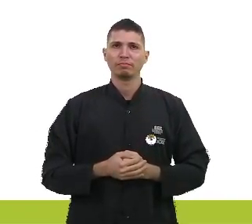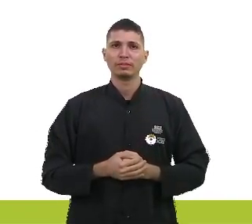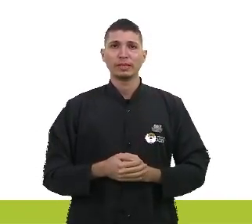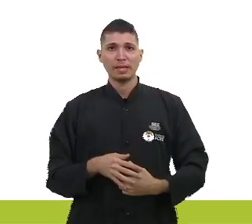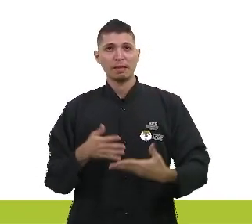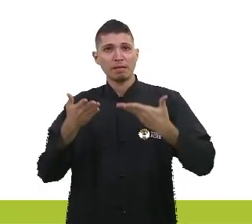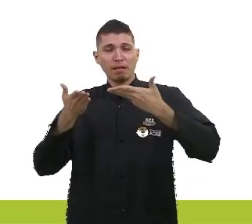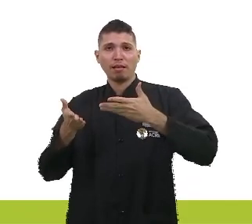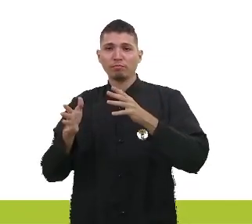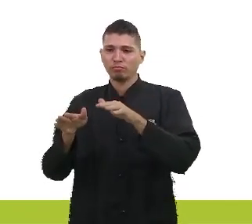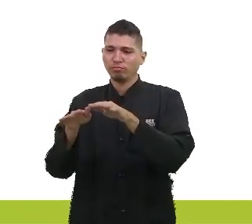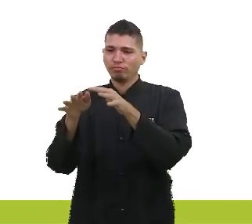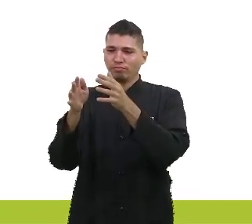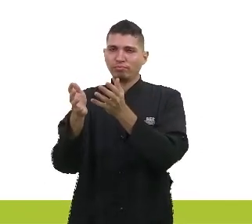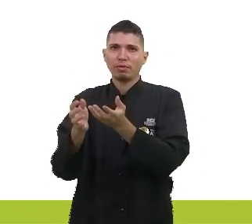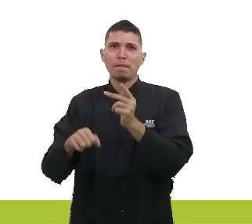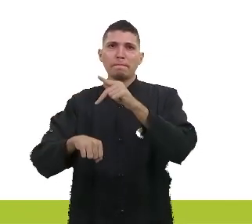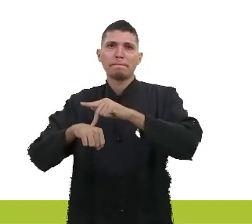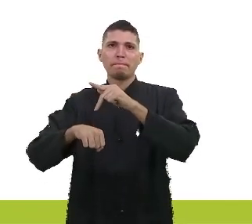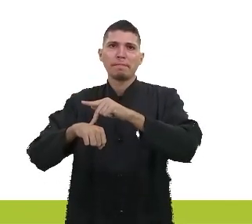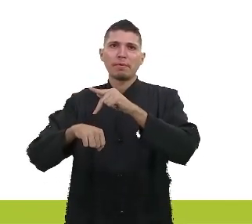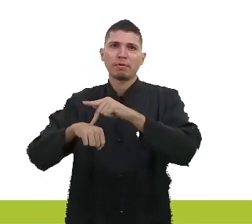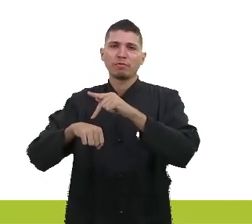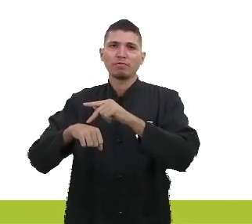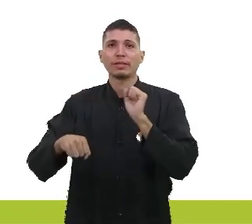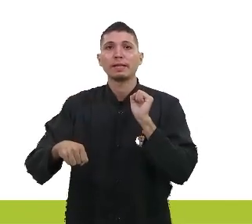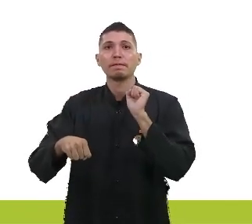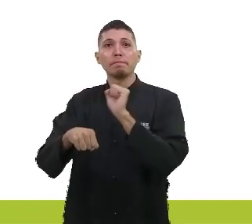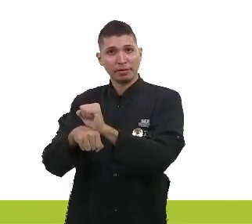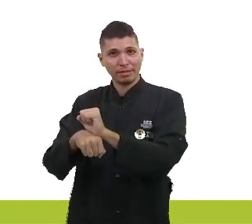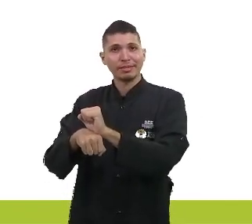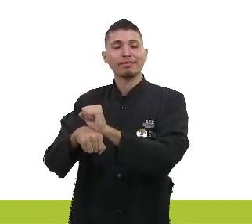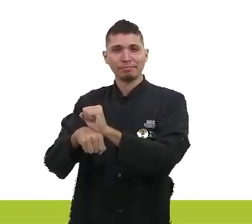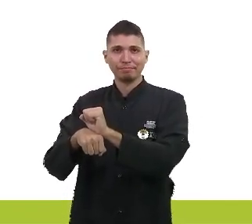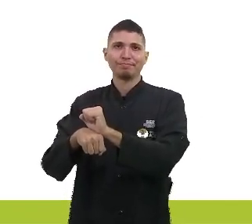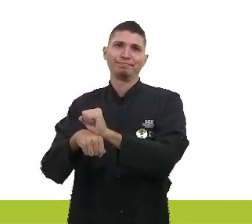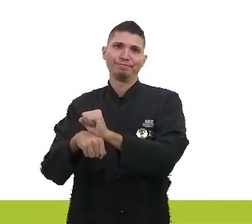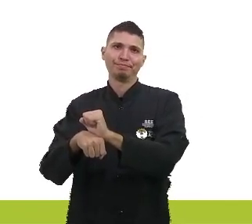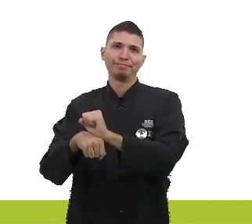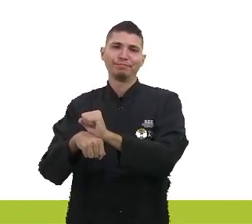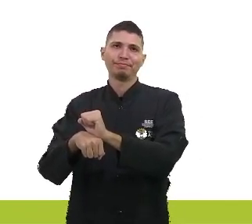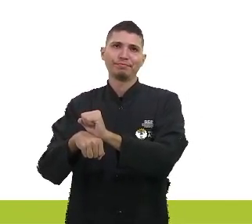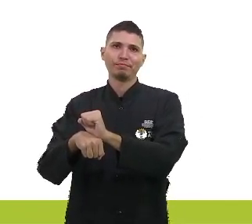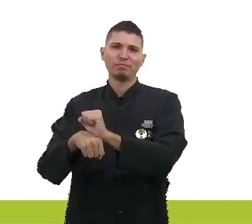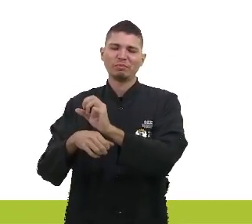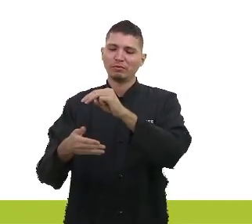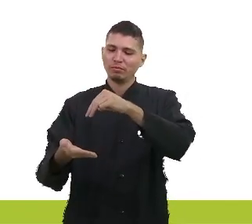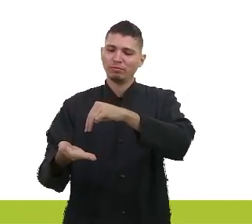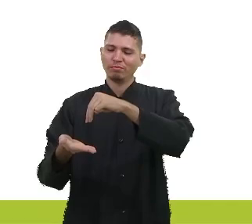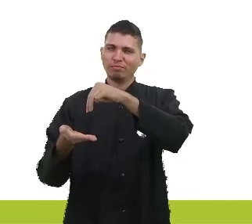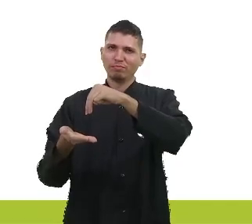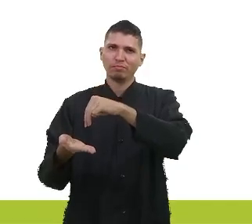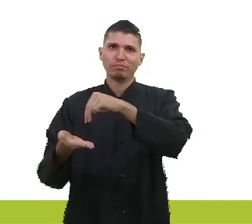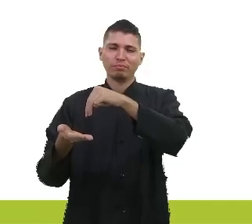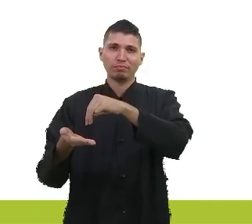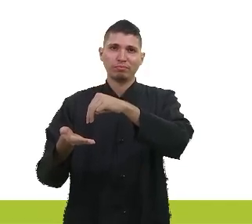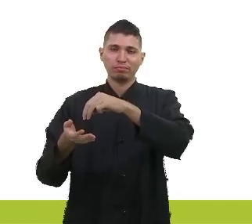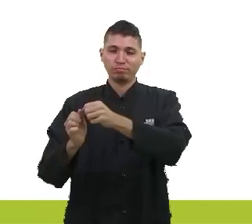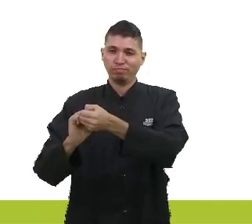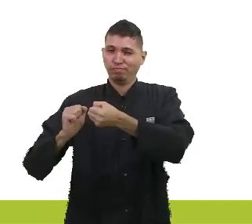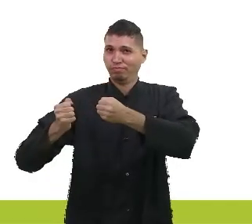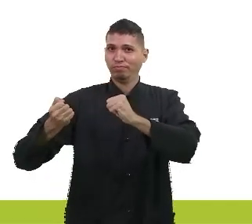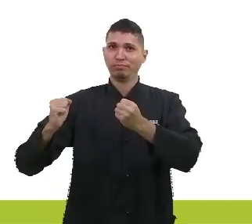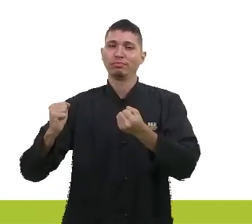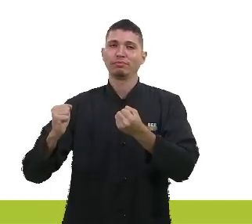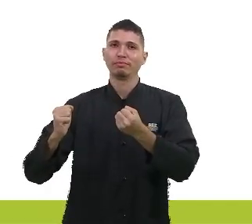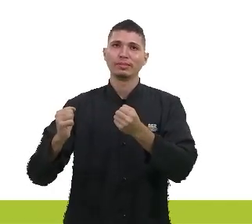pedra, ela vai estar em repouso, né, com uma grande massa. Então, nessa situação, o que